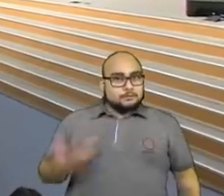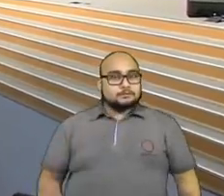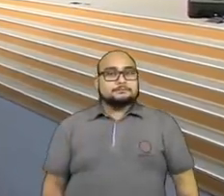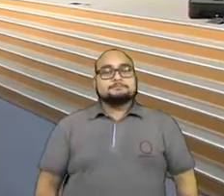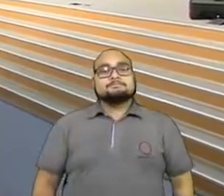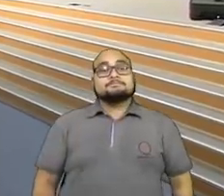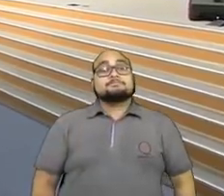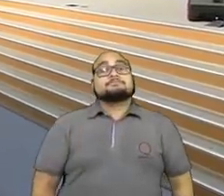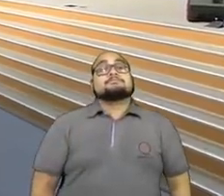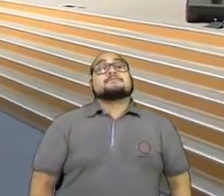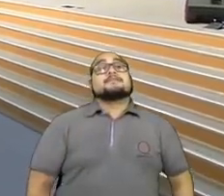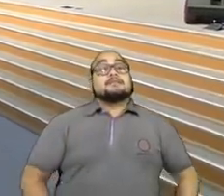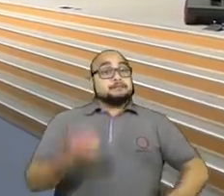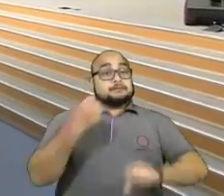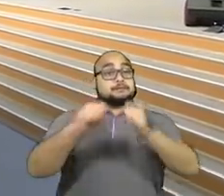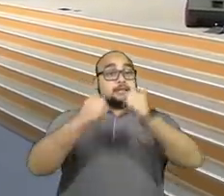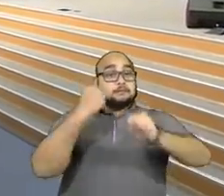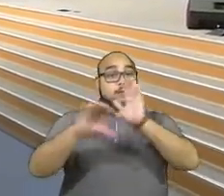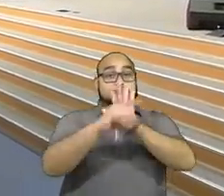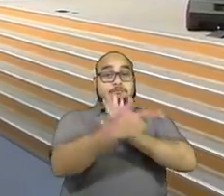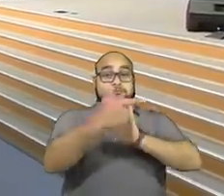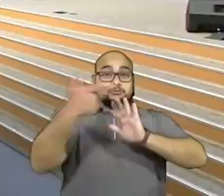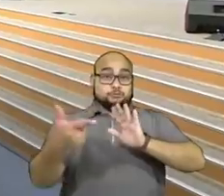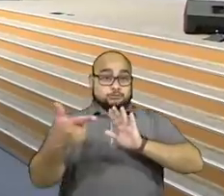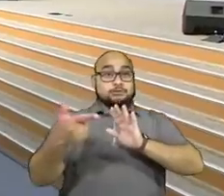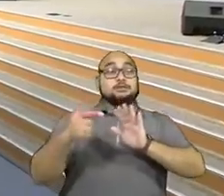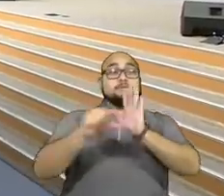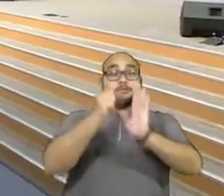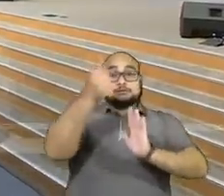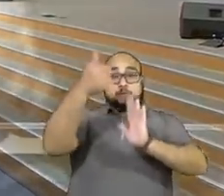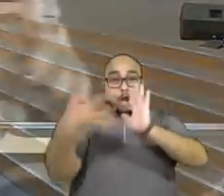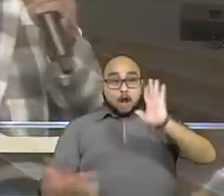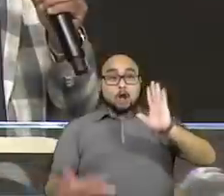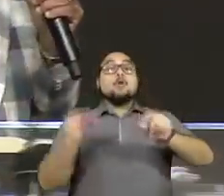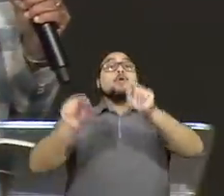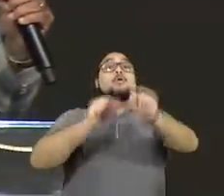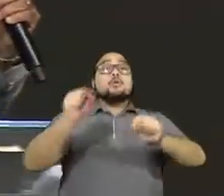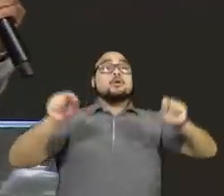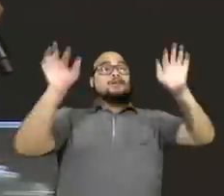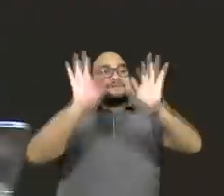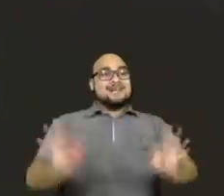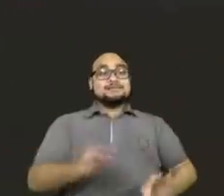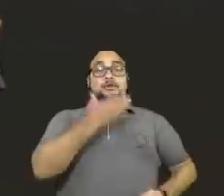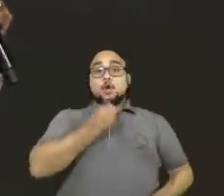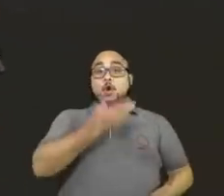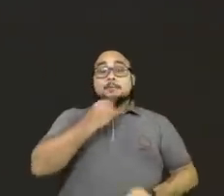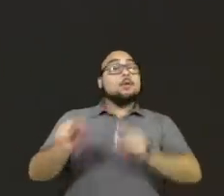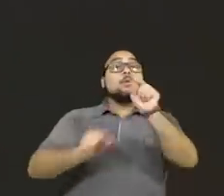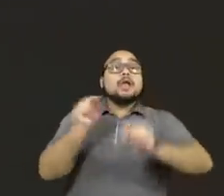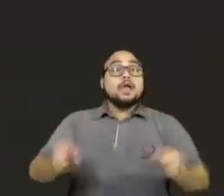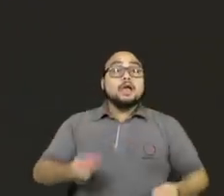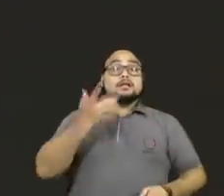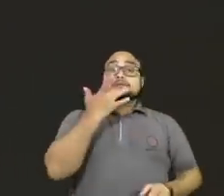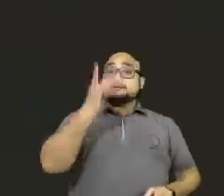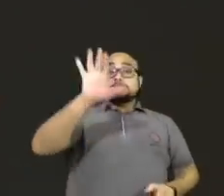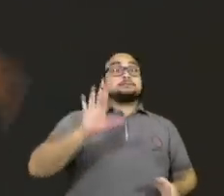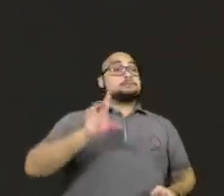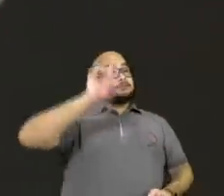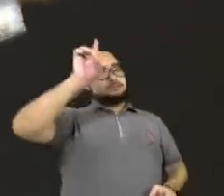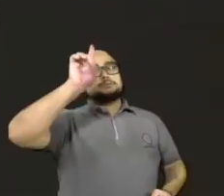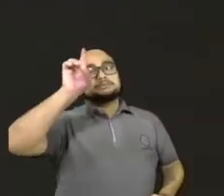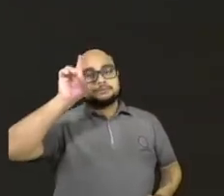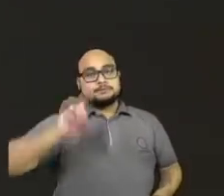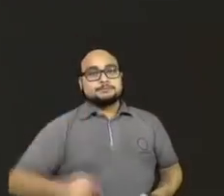Salmo 112, os primeiros versículos diz, bem-aventurado, né, o homem que teme ao Senhor e que em